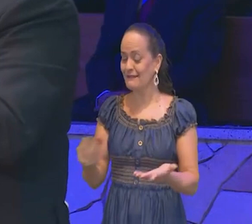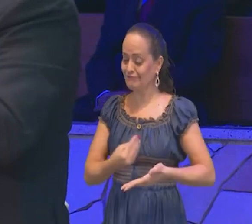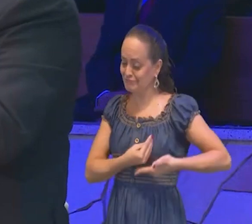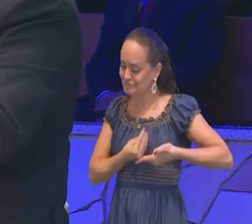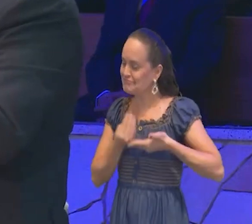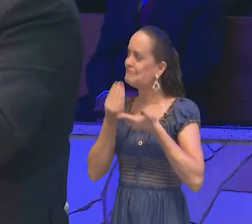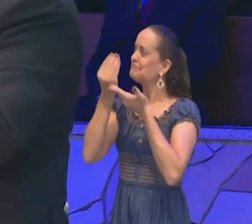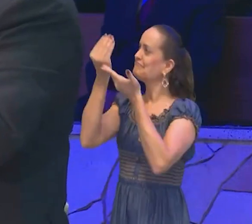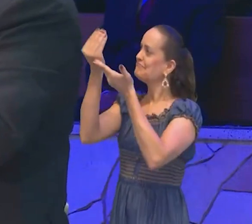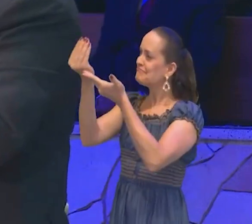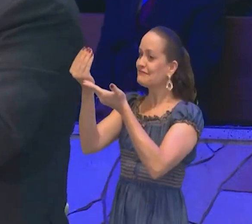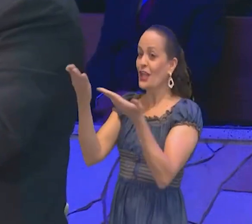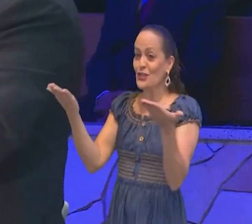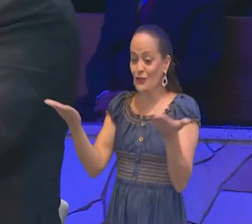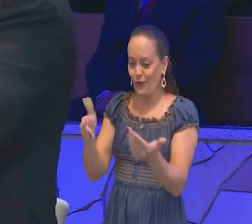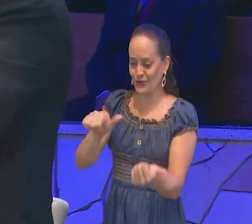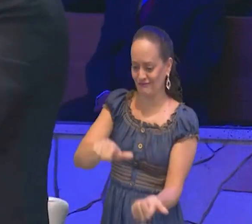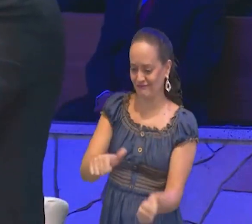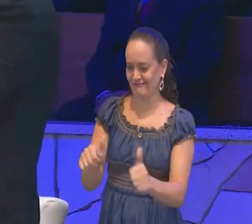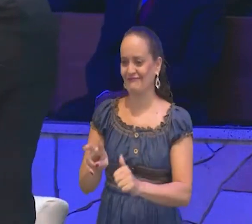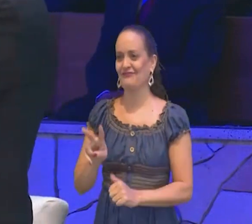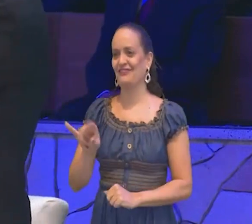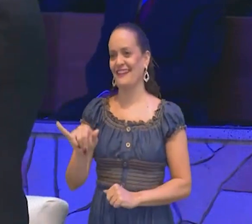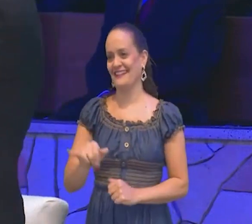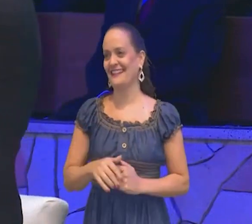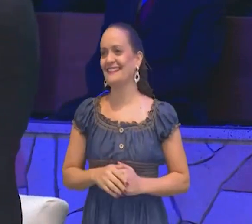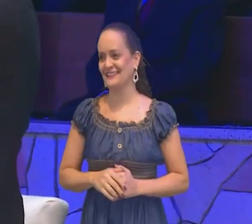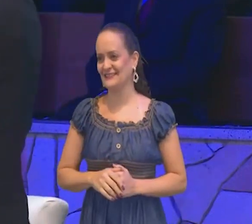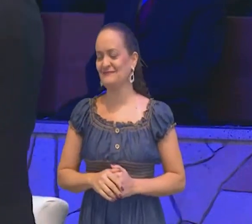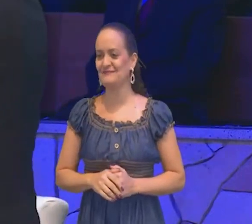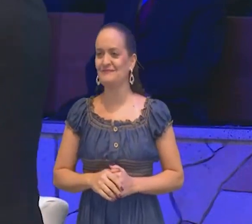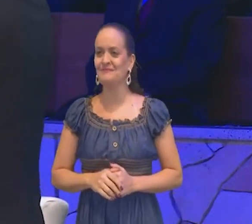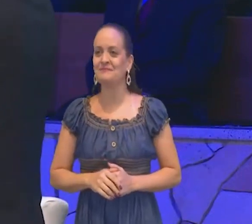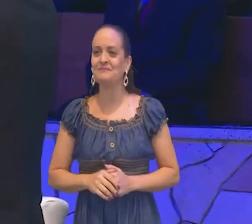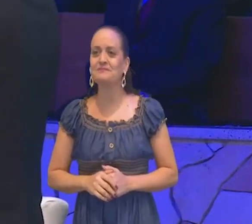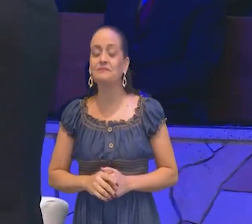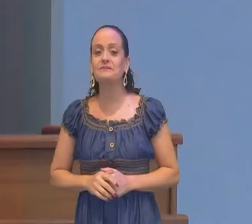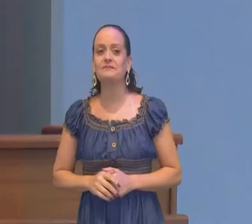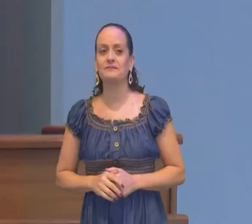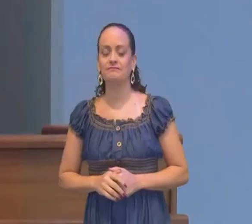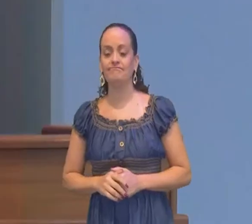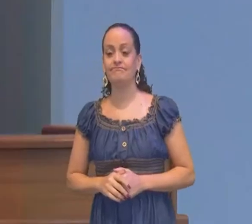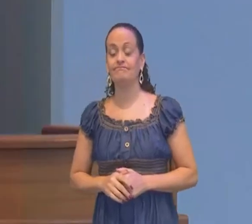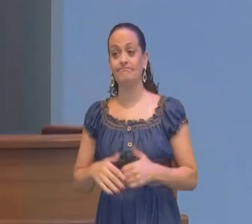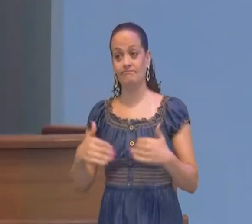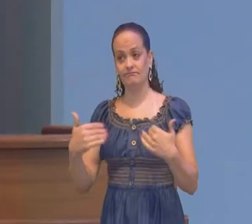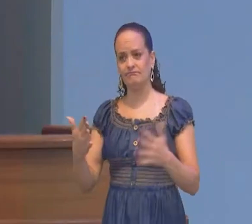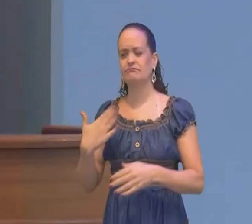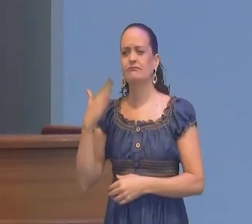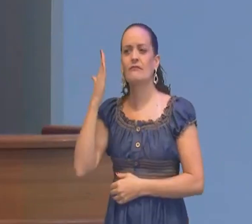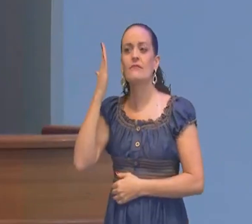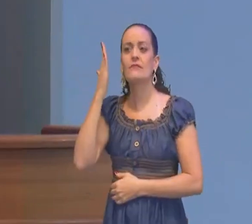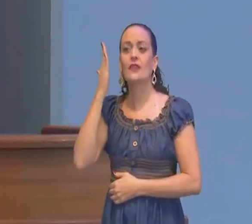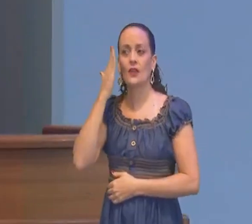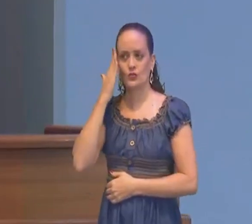ao Senhor e estarão se batizando nesta manhã. Meus queridos, eu sei